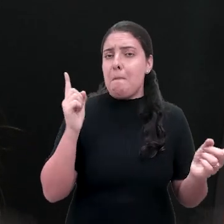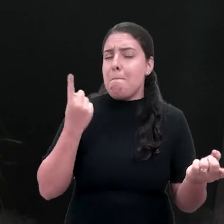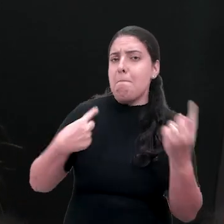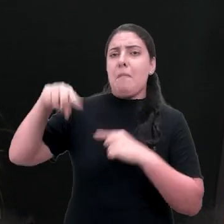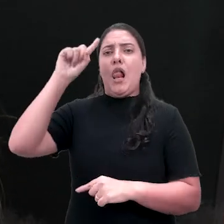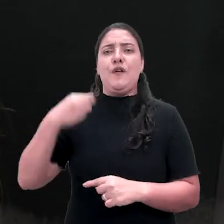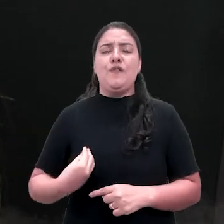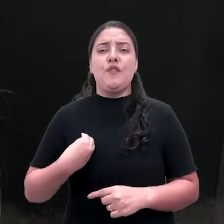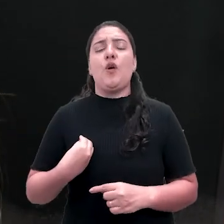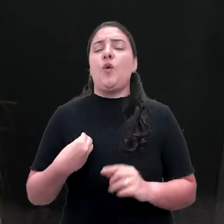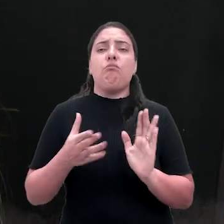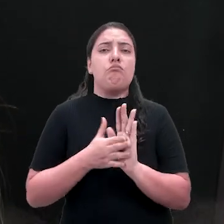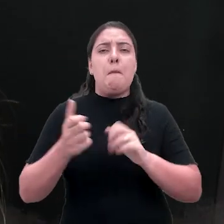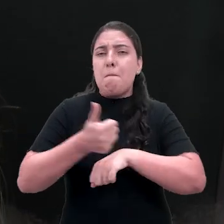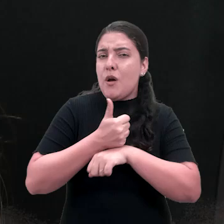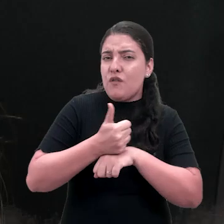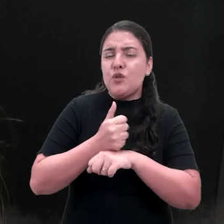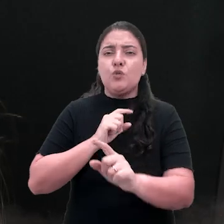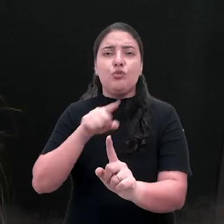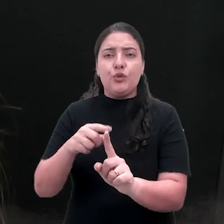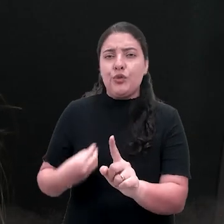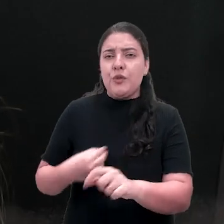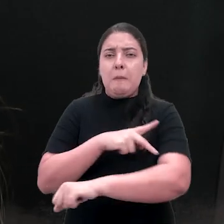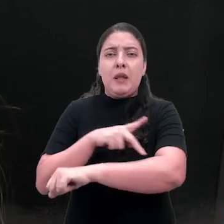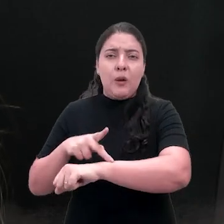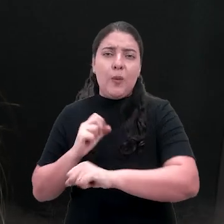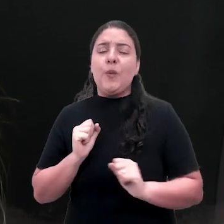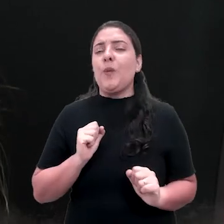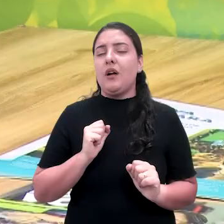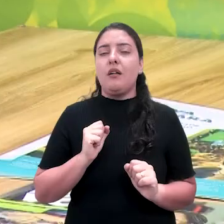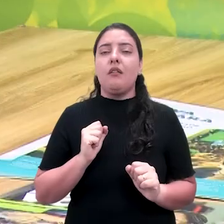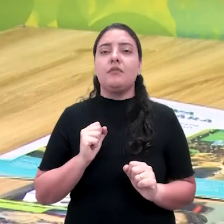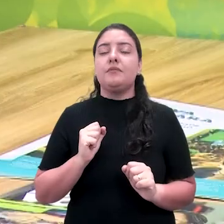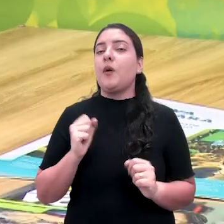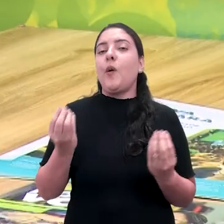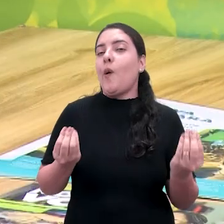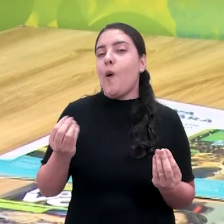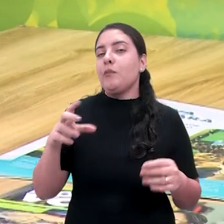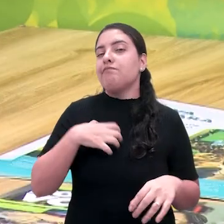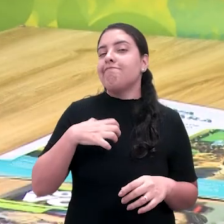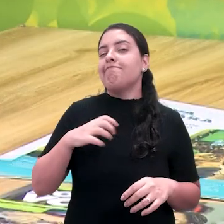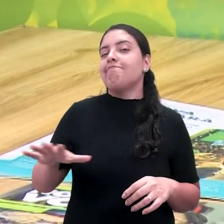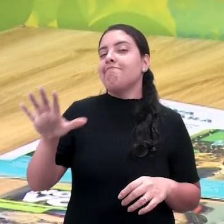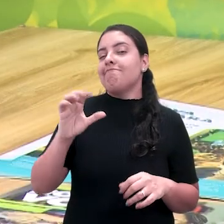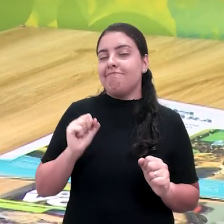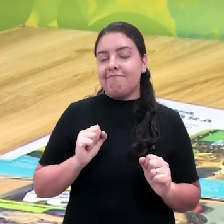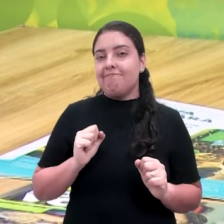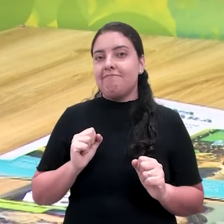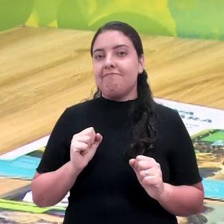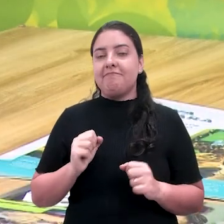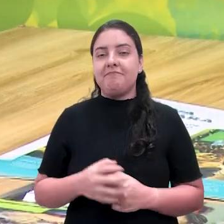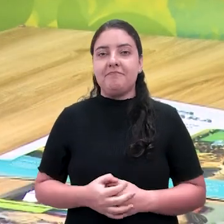que você é. Como seu lado profissional, sua missão como pedagoga. Me diz uma virada de chave assim que fez tudo fazer